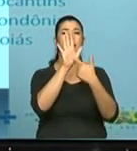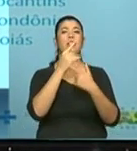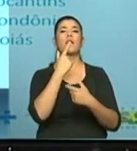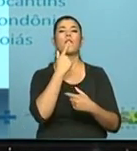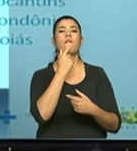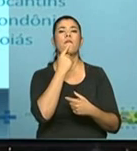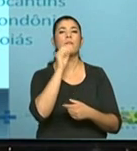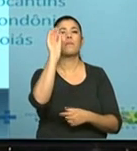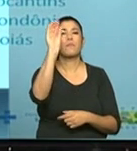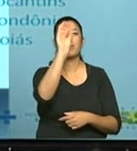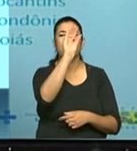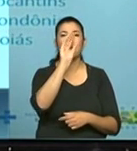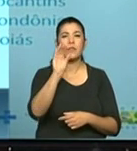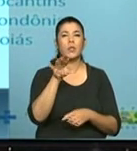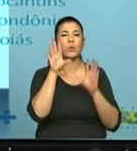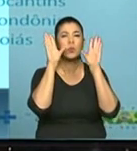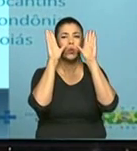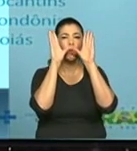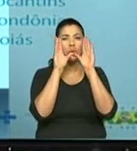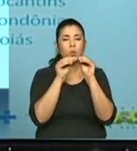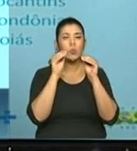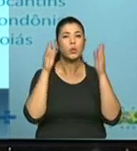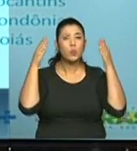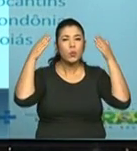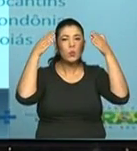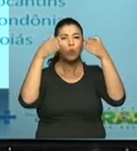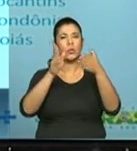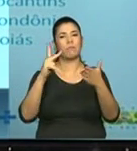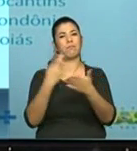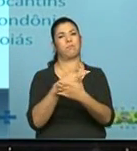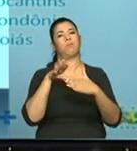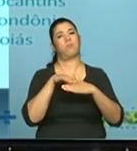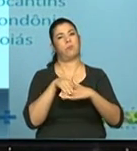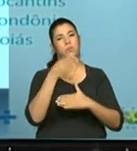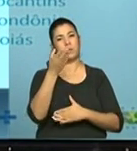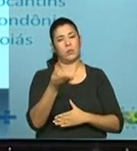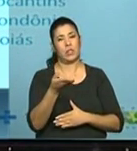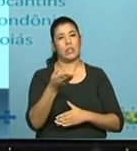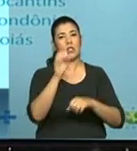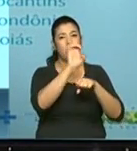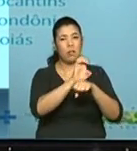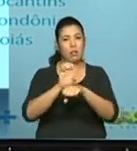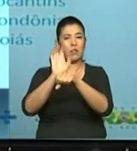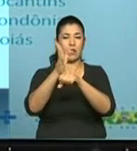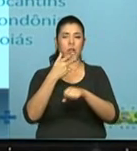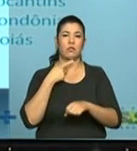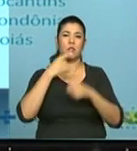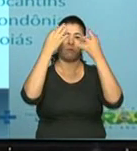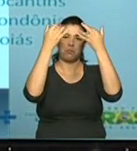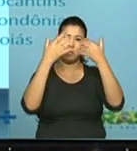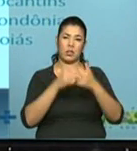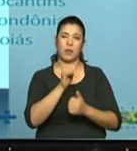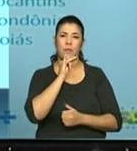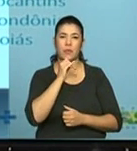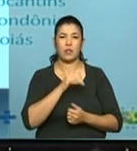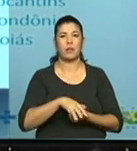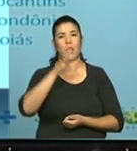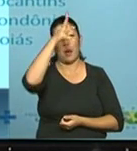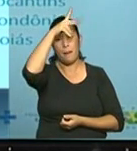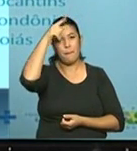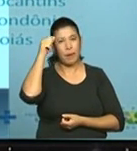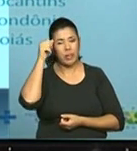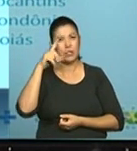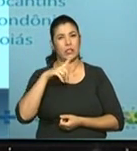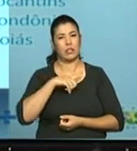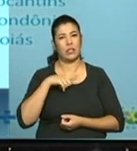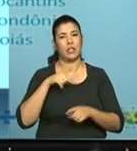e mais vermelho mais escuro, as áreas de maior concentração de casos, aqueles estados que eu mencionei, né, estados da Amazônia Legal e alguns